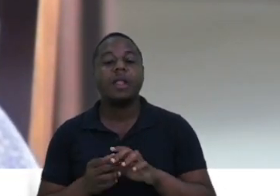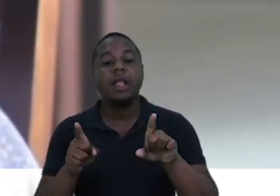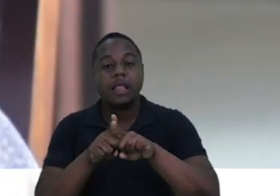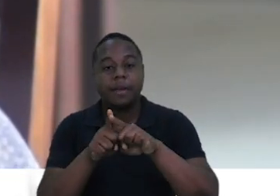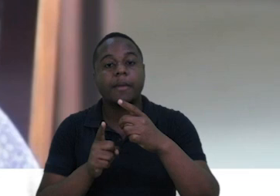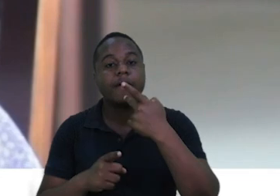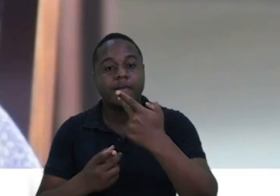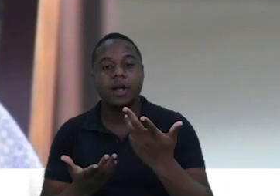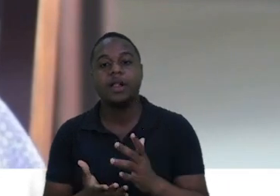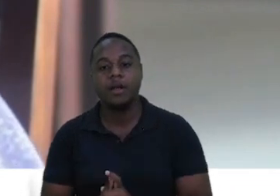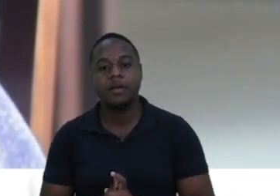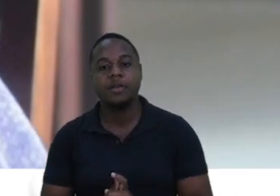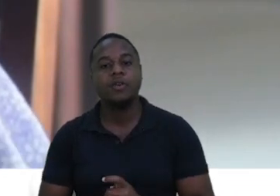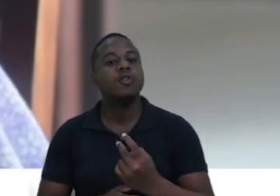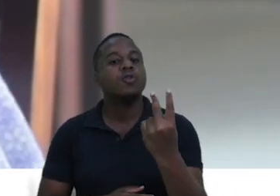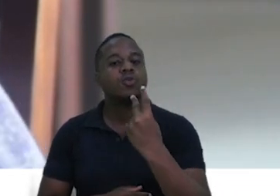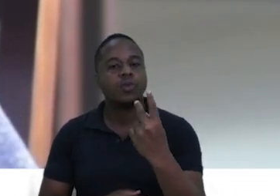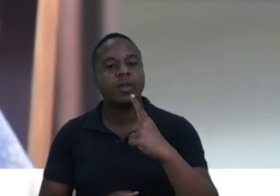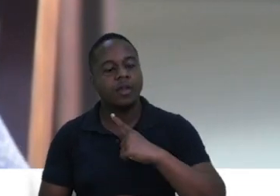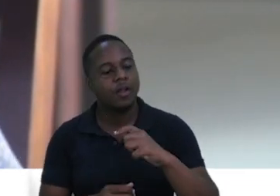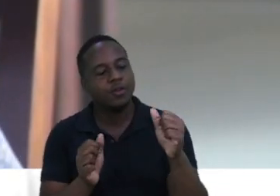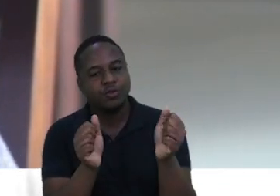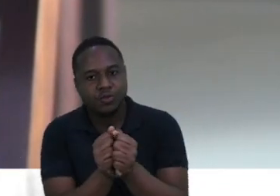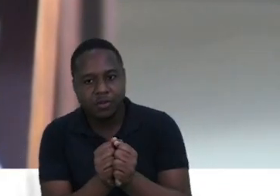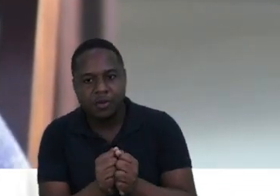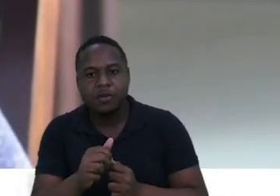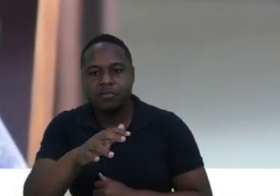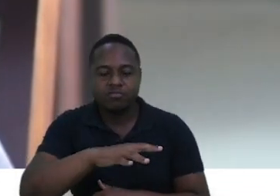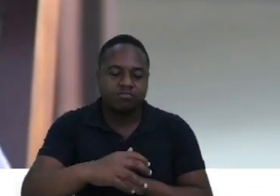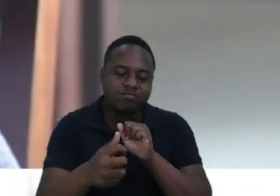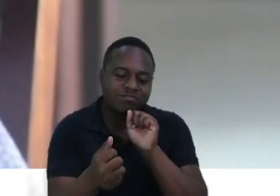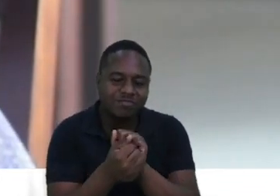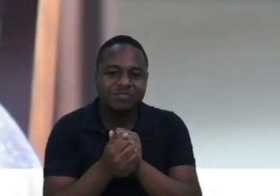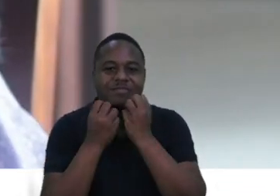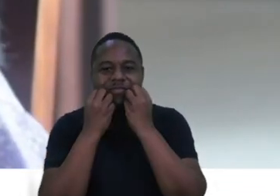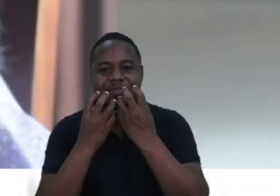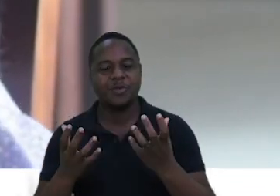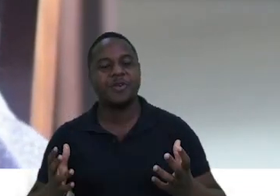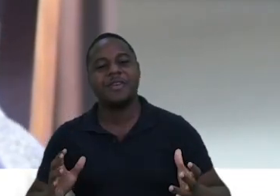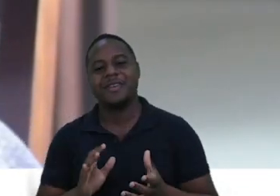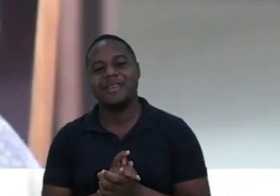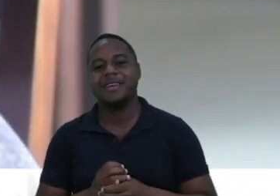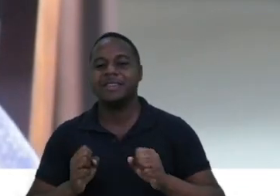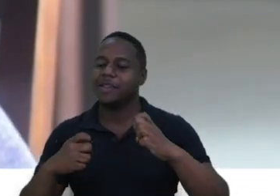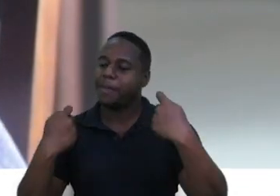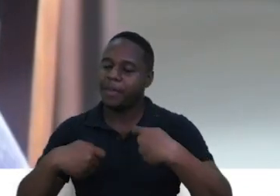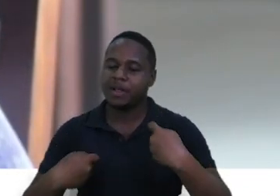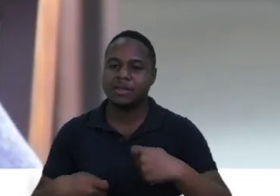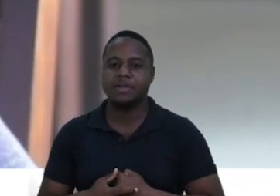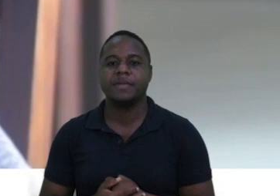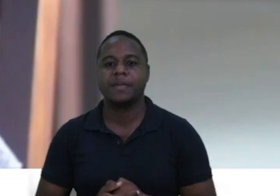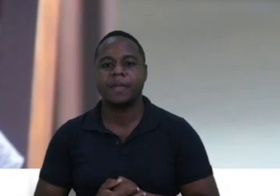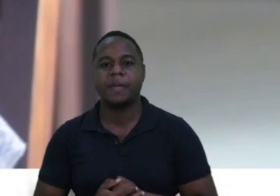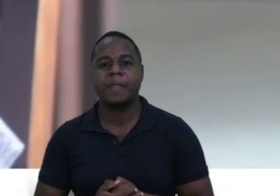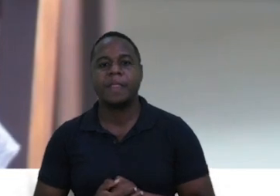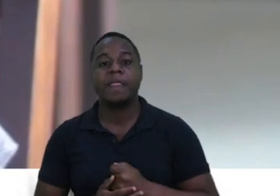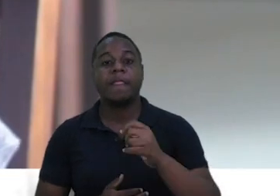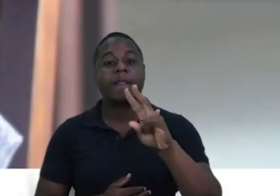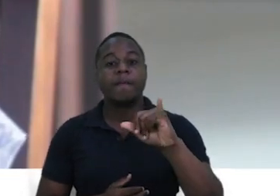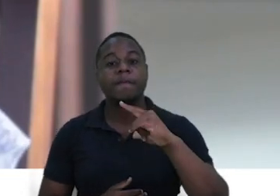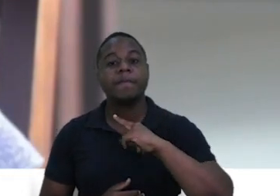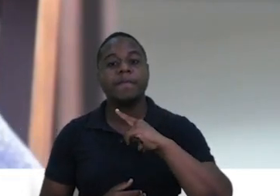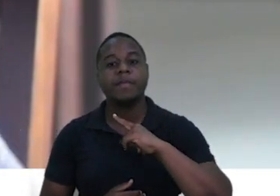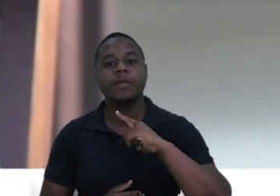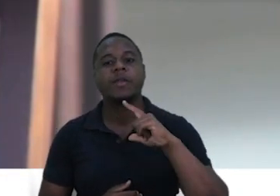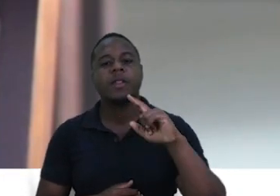né, que nós estamos aqui juntos para uma parceria. Com certeza, né? Não tem que precisar. A gente ainda vai dar